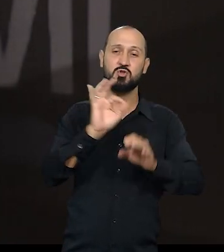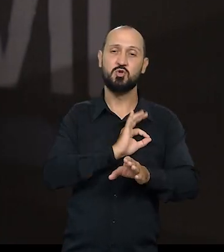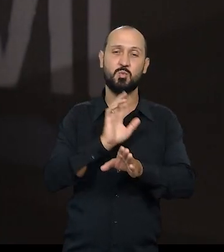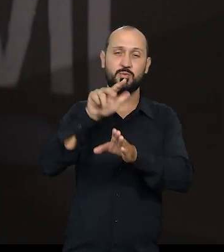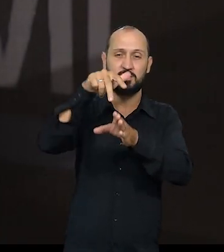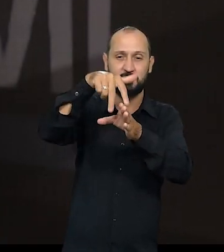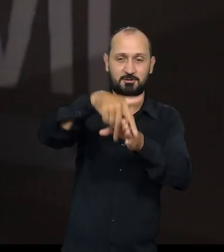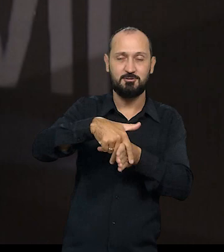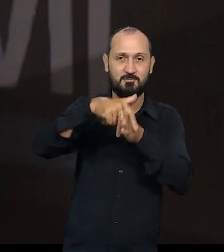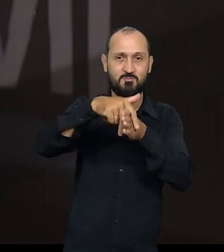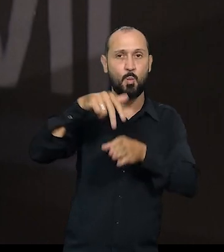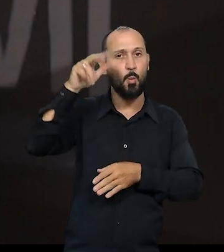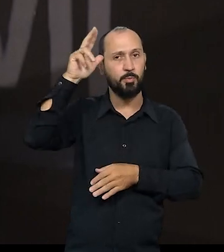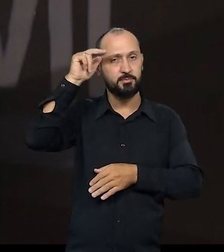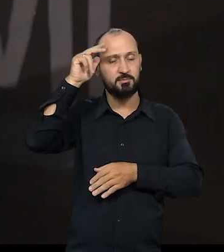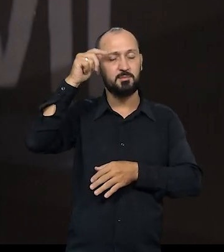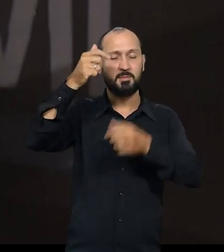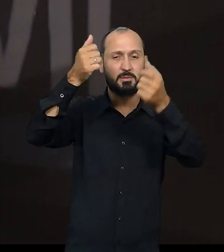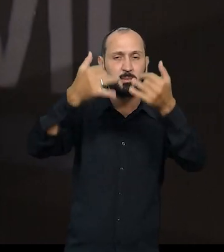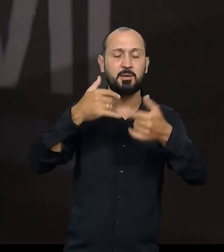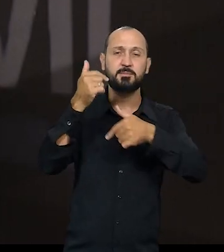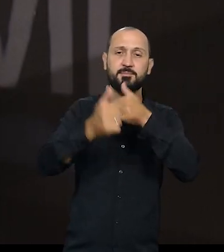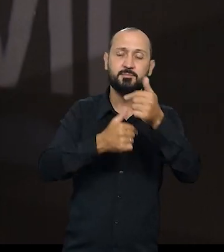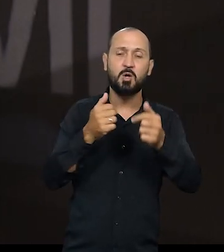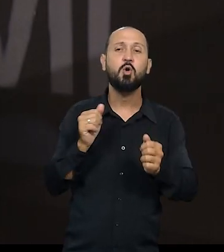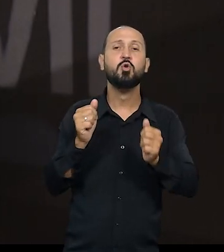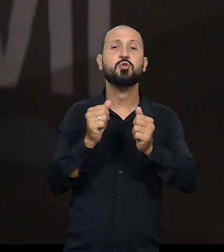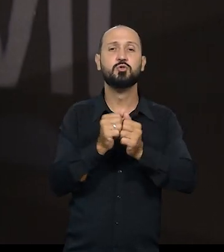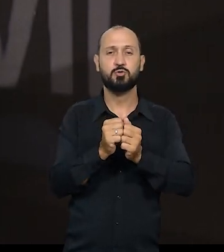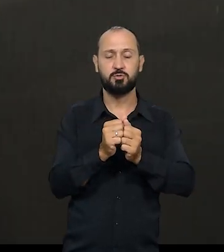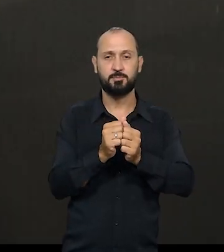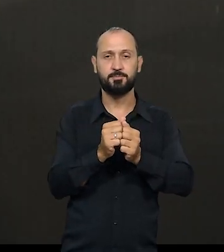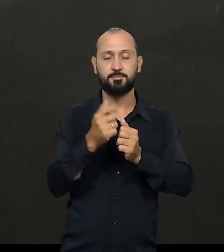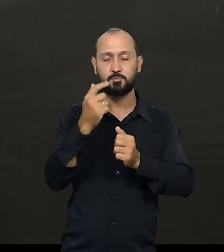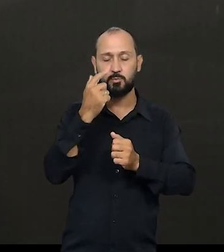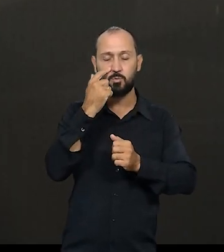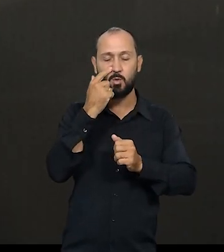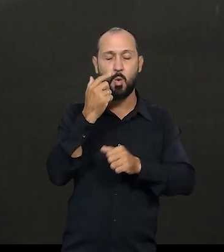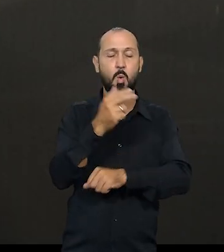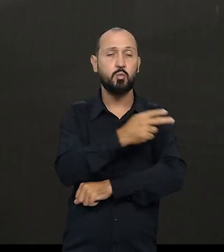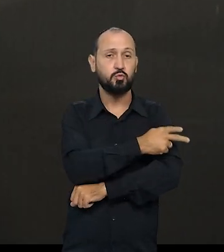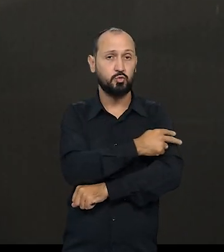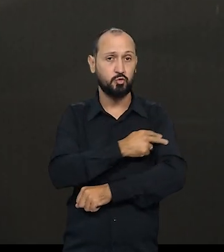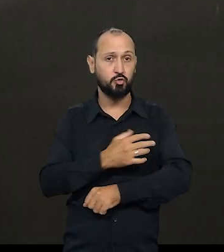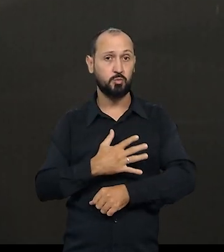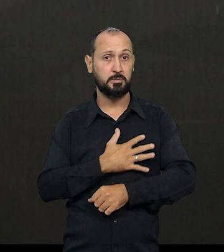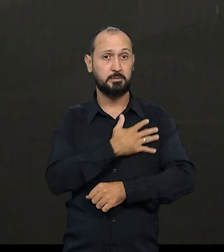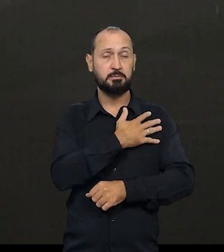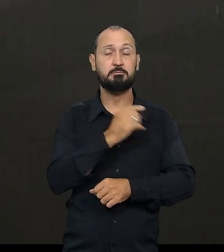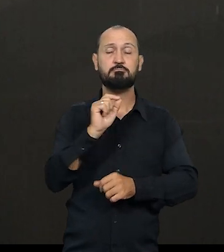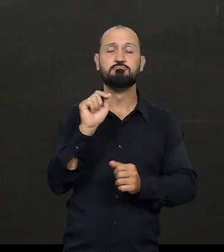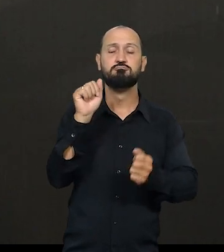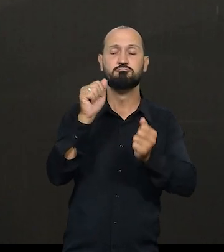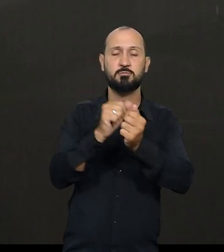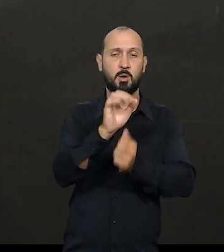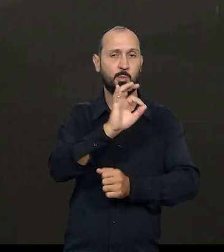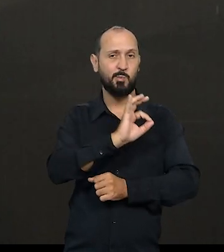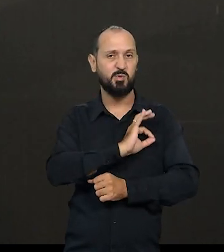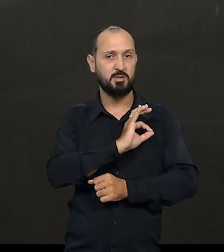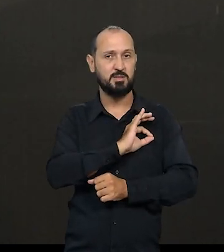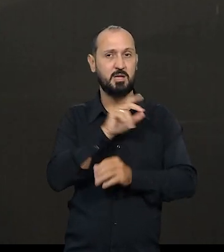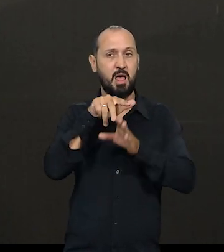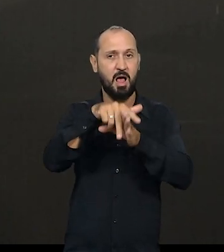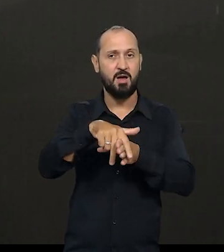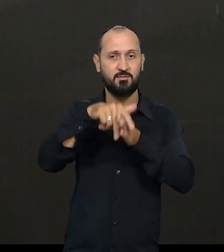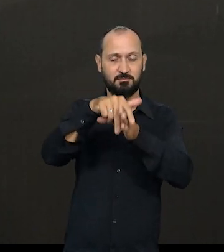E para falar mais sobre esse trabalho, está conosco o subcomandante da Cavalaria da Polícia Militar de Mato